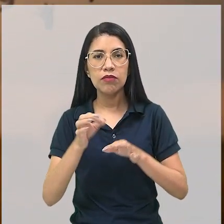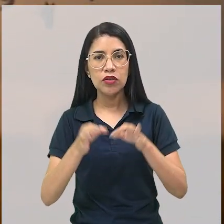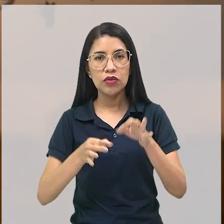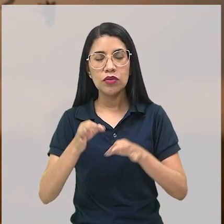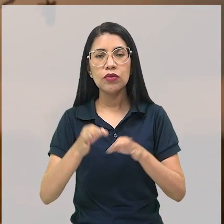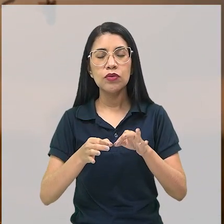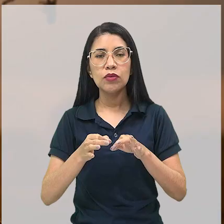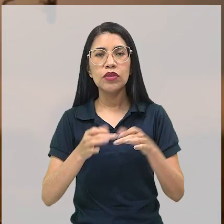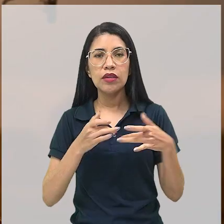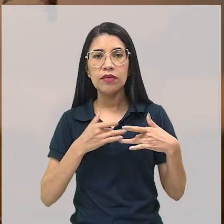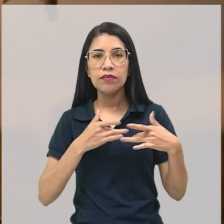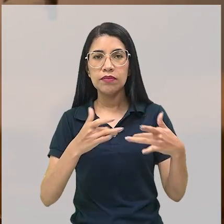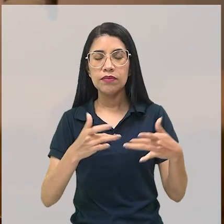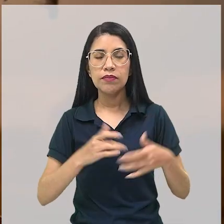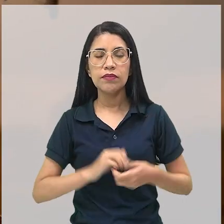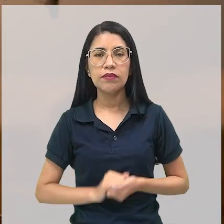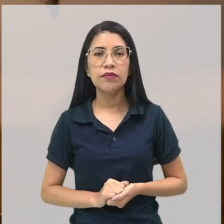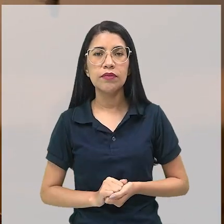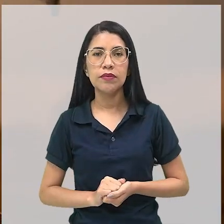compassiva.